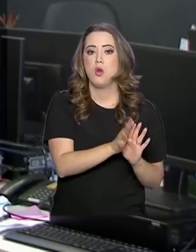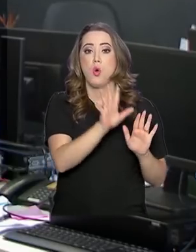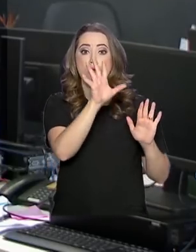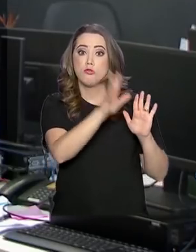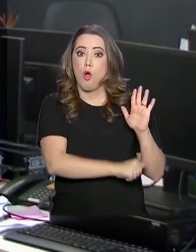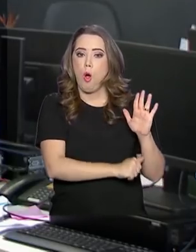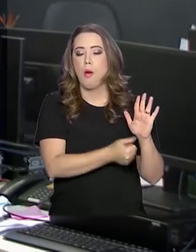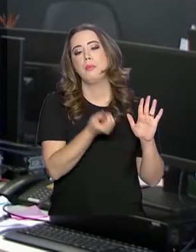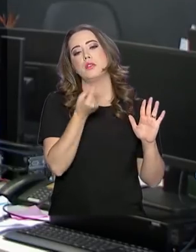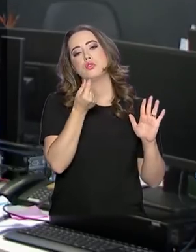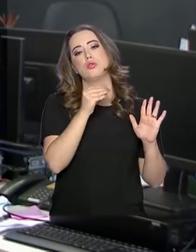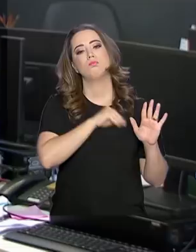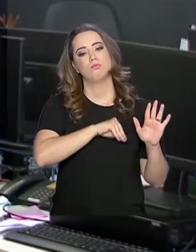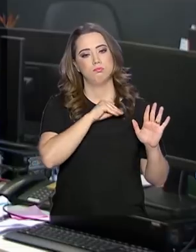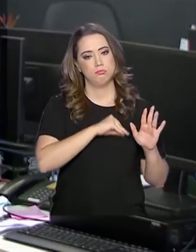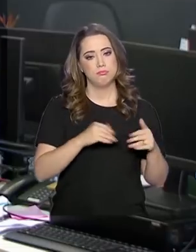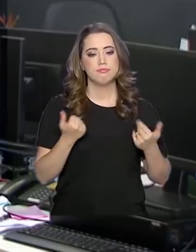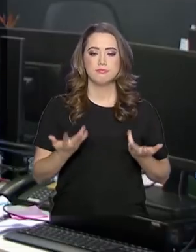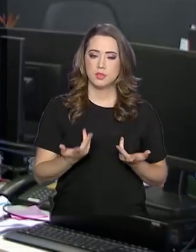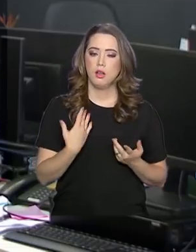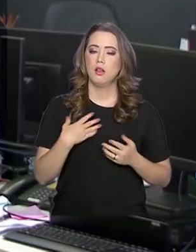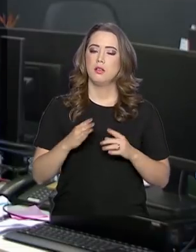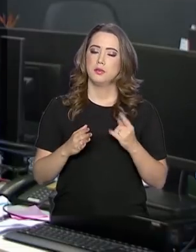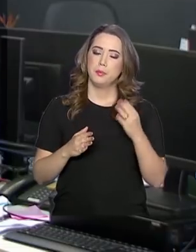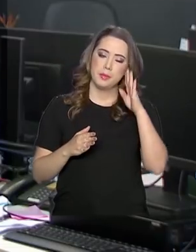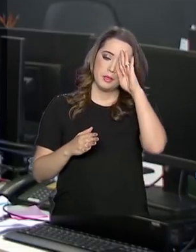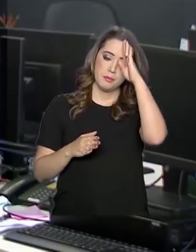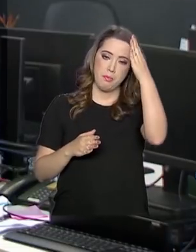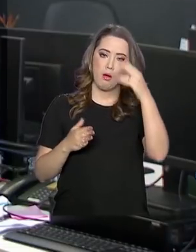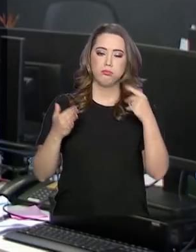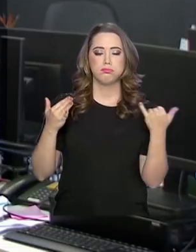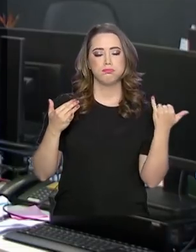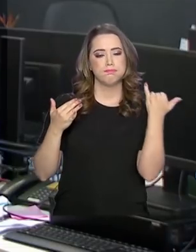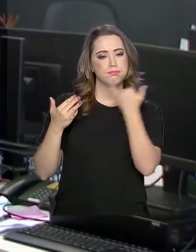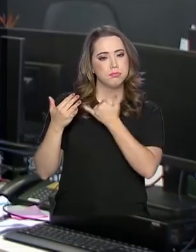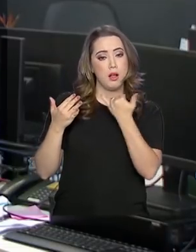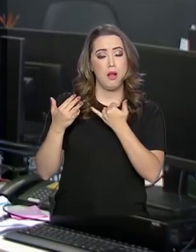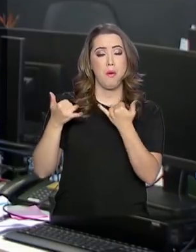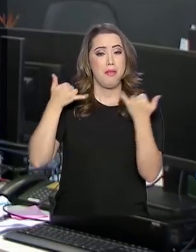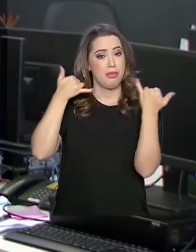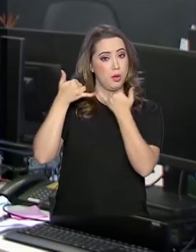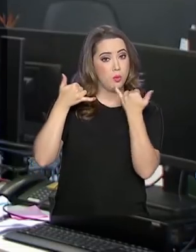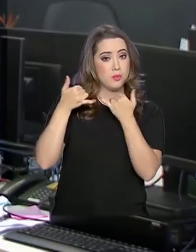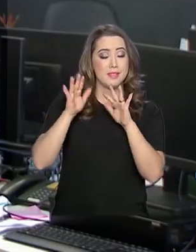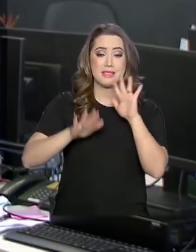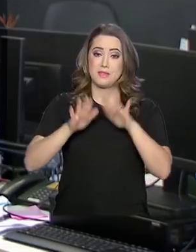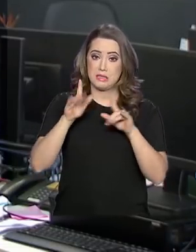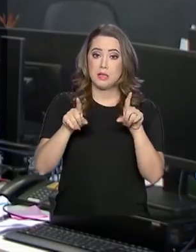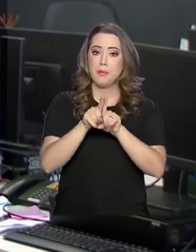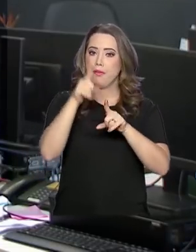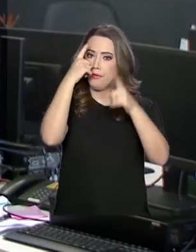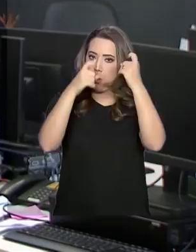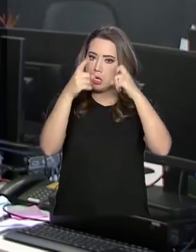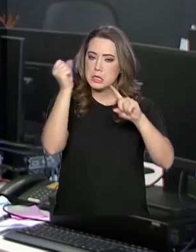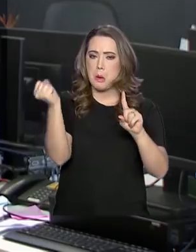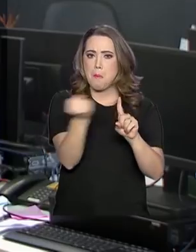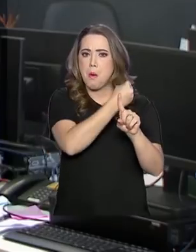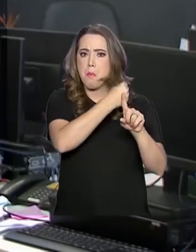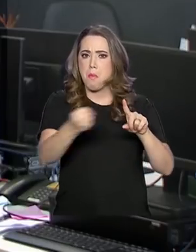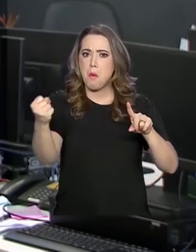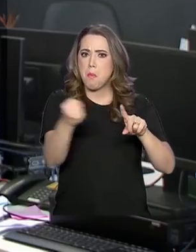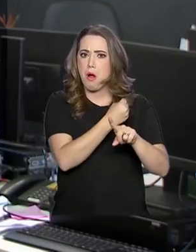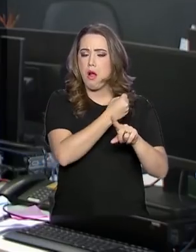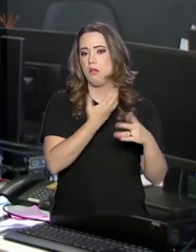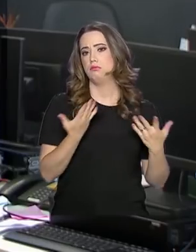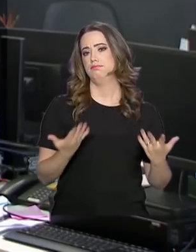entre as principais causas das denúncias. Mas também há casos de violência física, que chegam a 12%. No